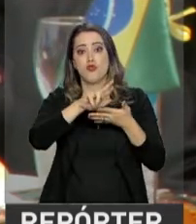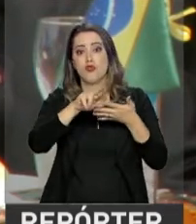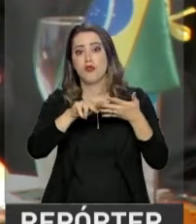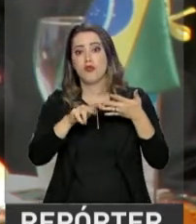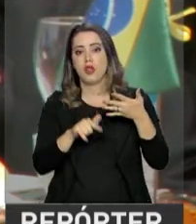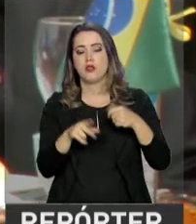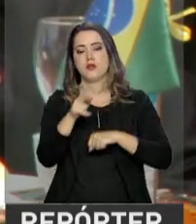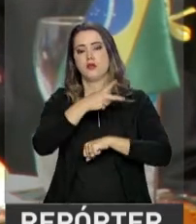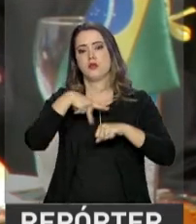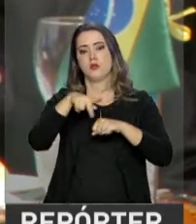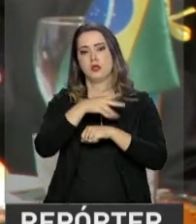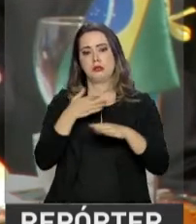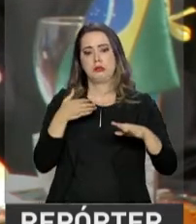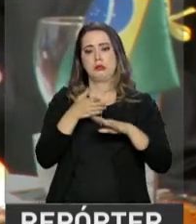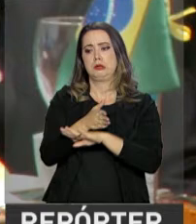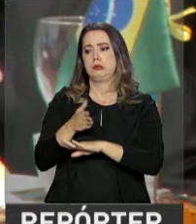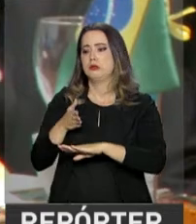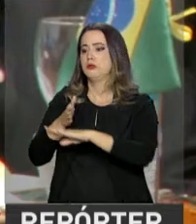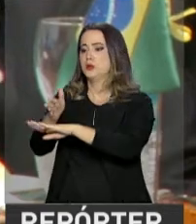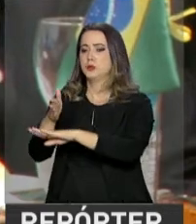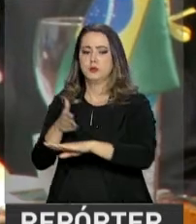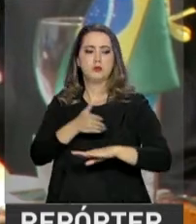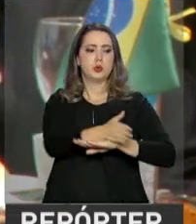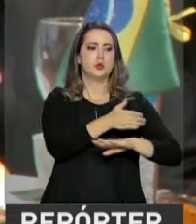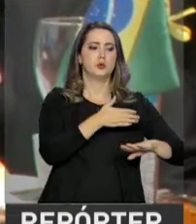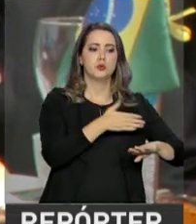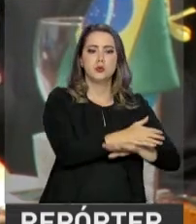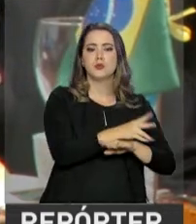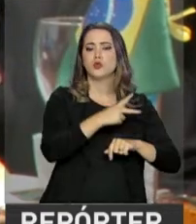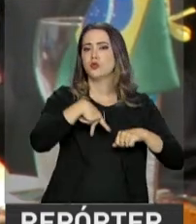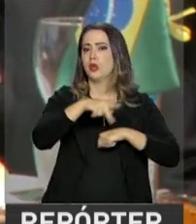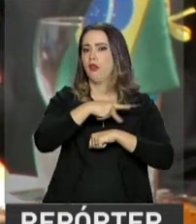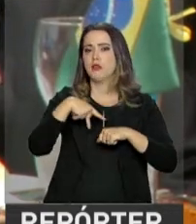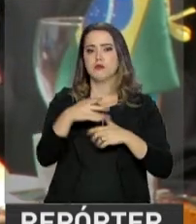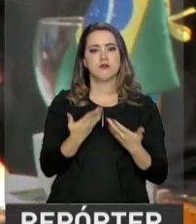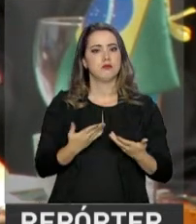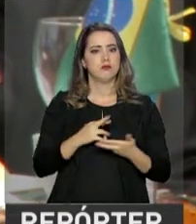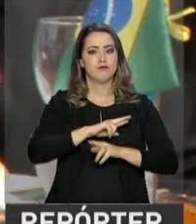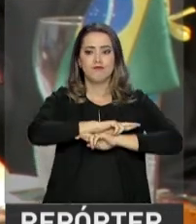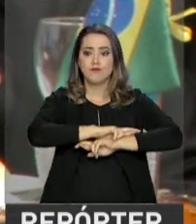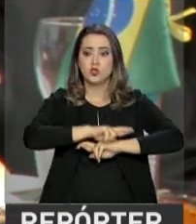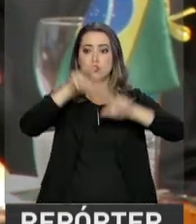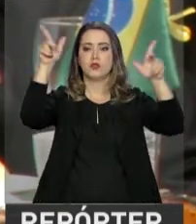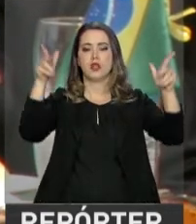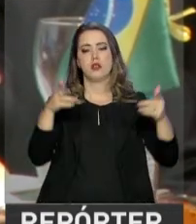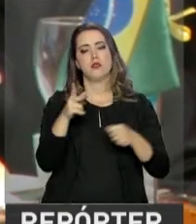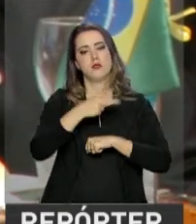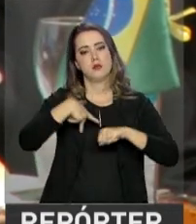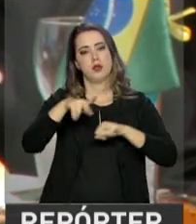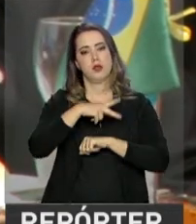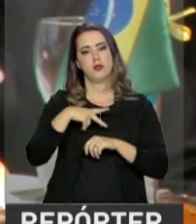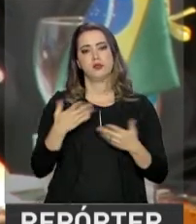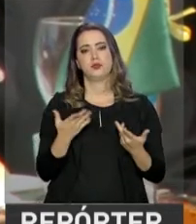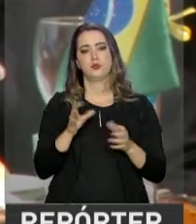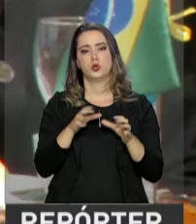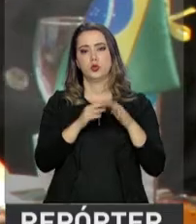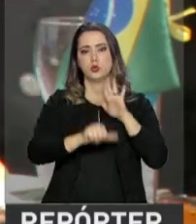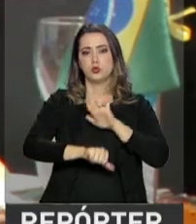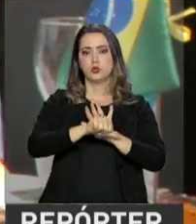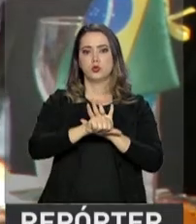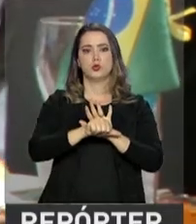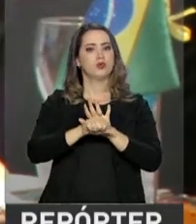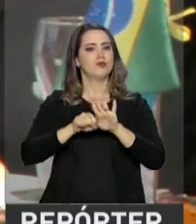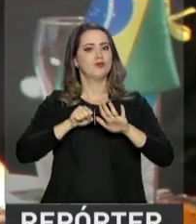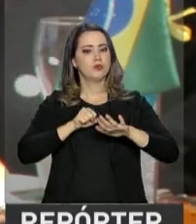agride valores não apenas de um país mas de vários países essas organizações criminosas lançam suas